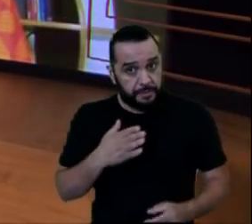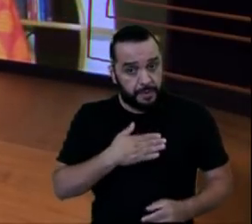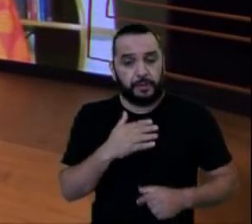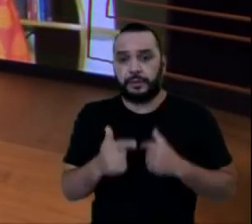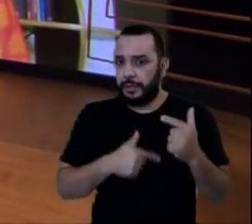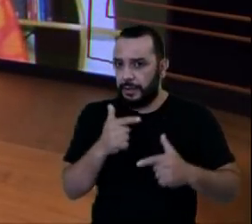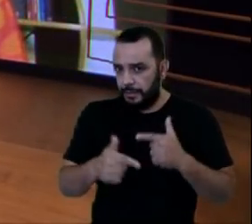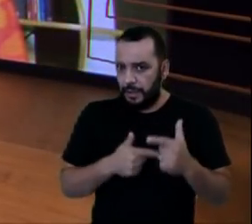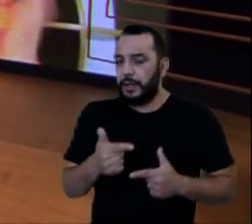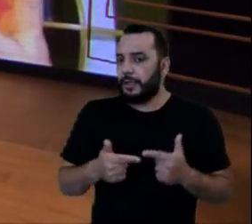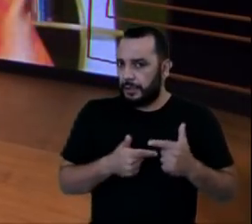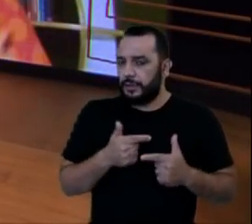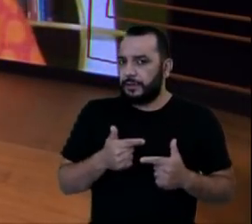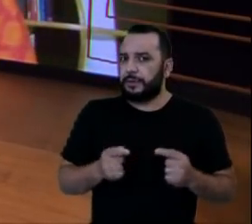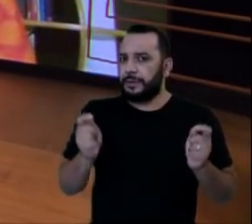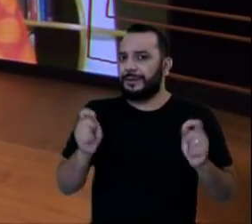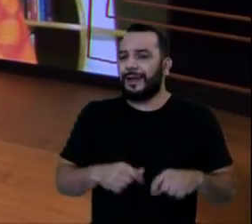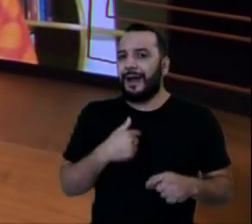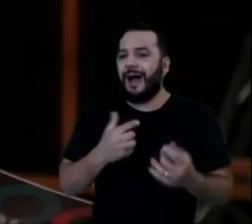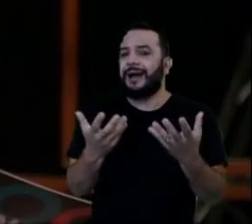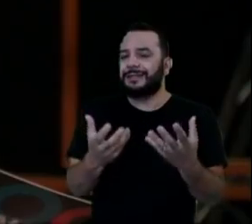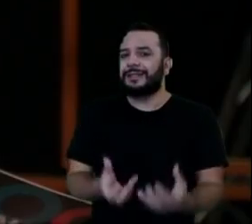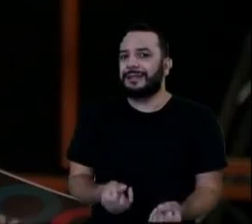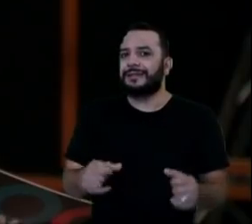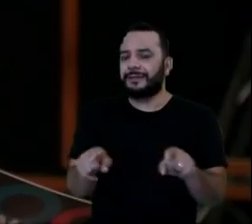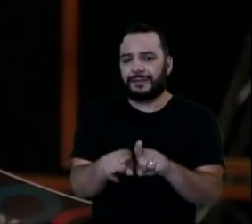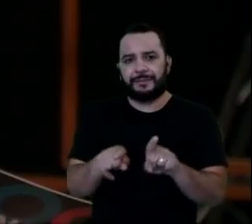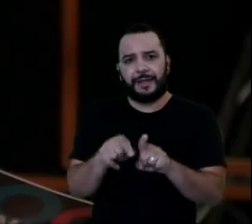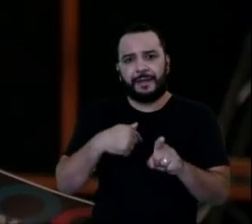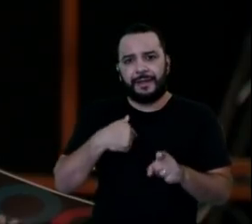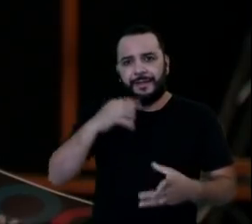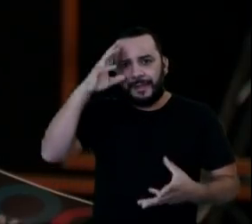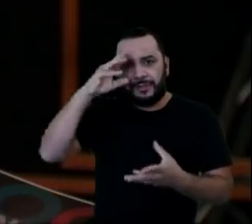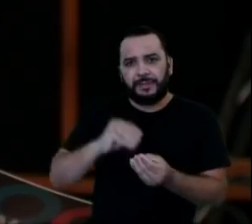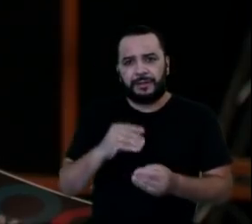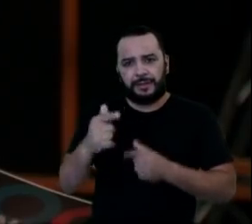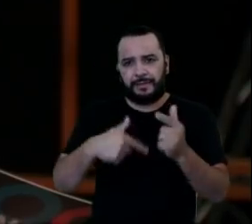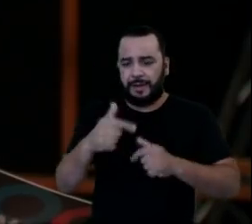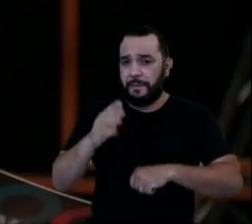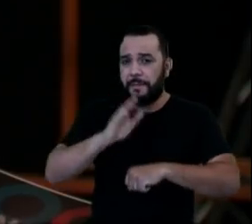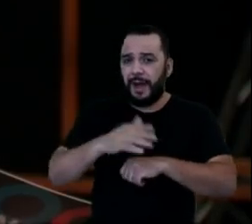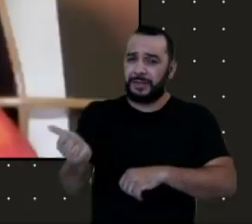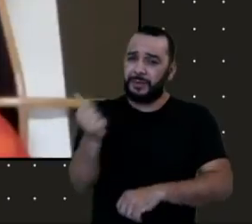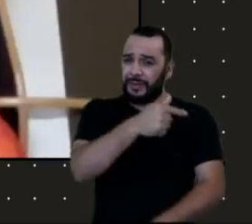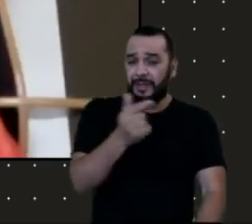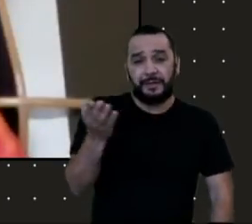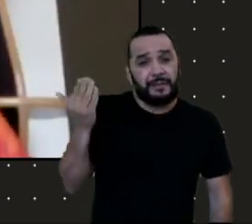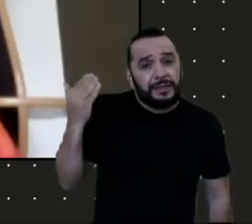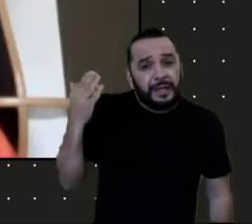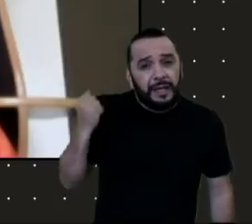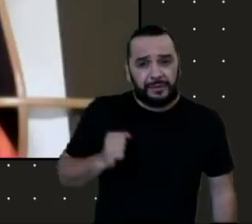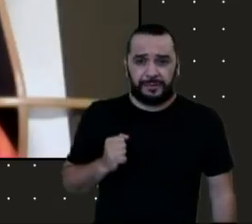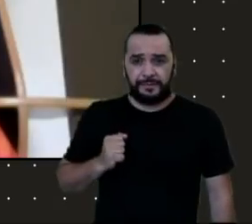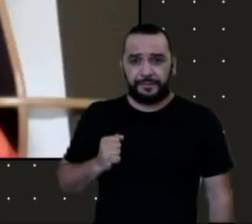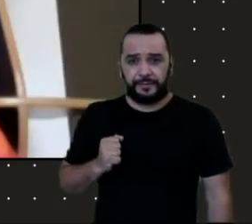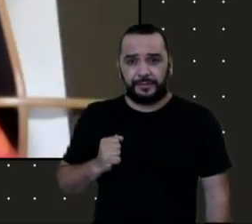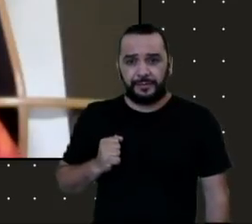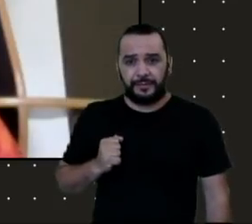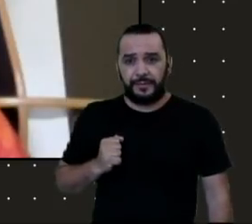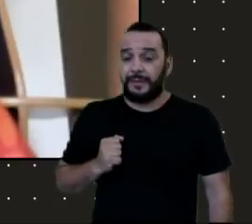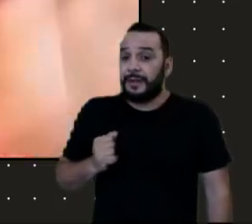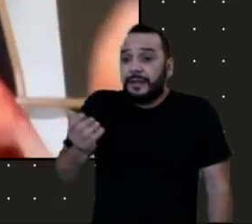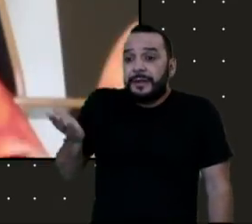as pessoas achavam, que a empresa falava, que assim, o seu trabalho é elaborado demais para a sua imagem. Como se eu fizesse